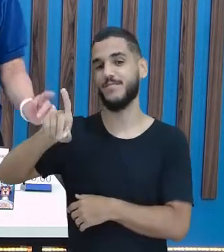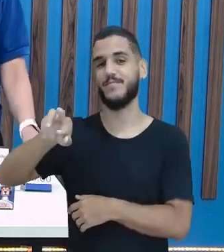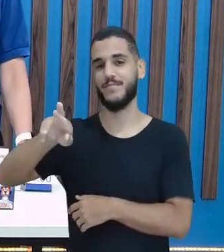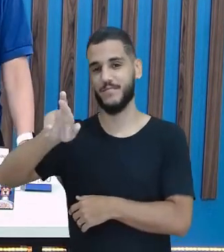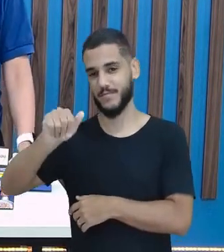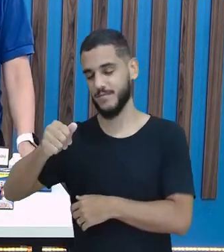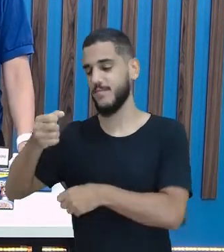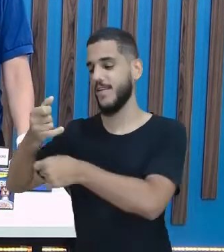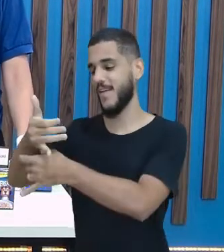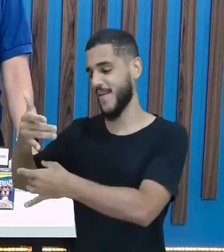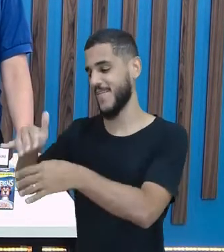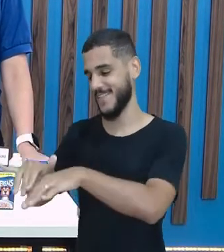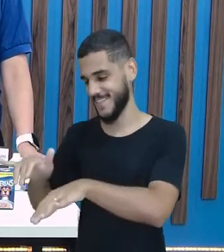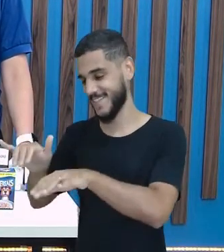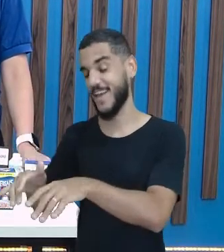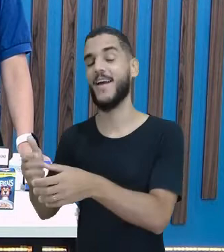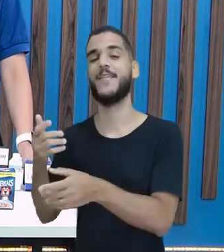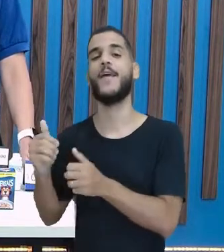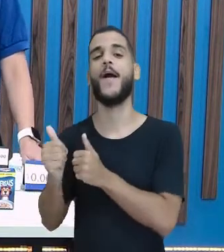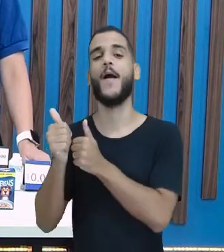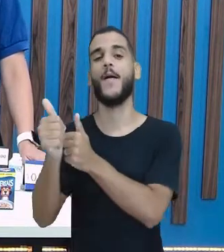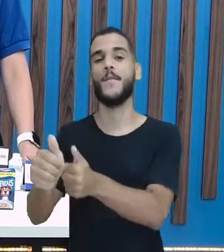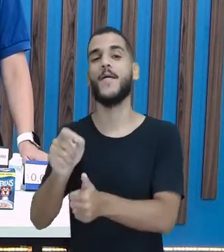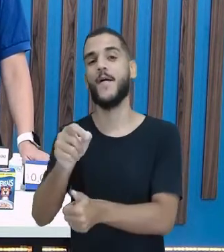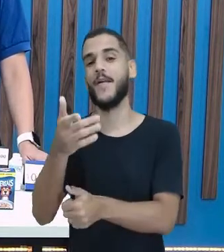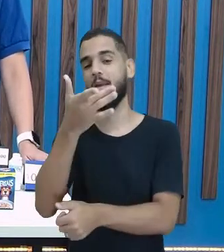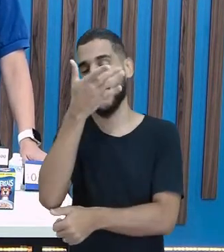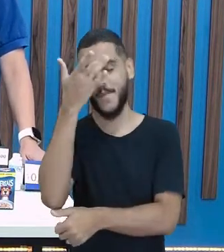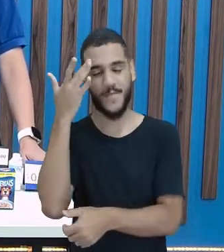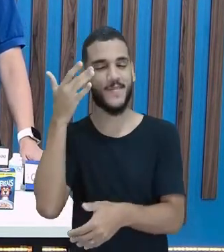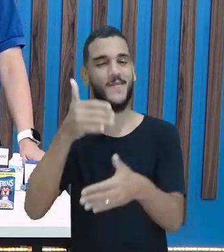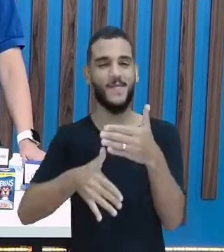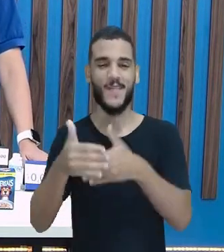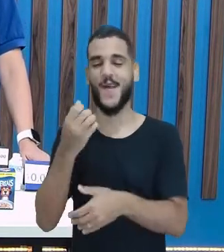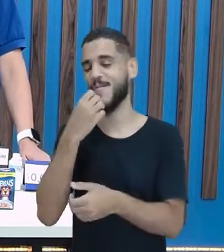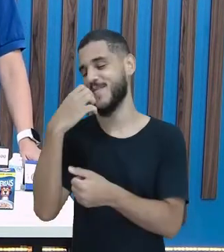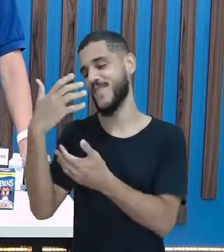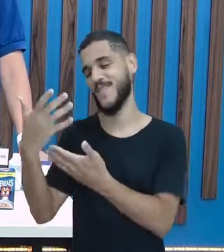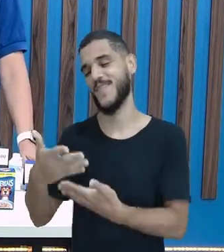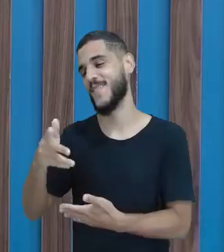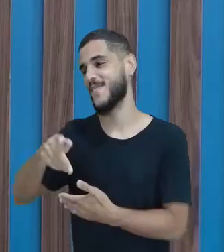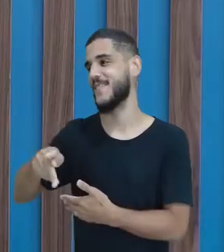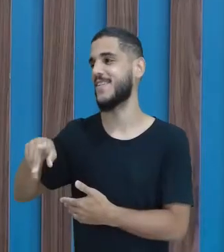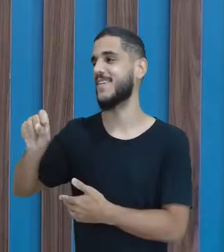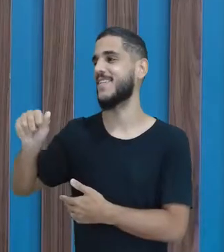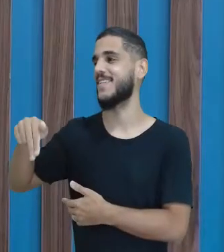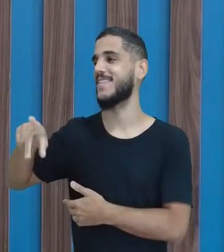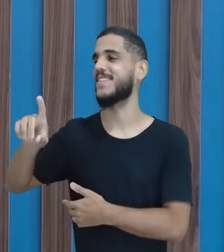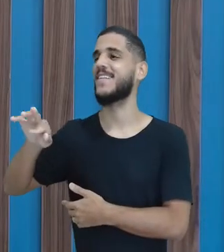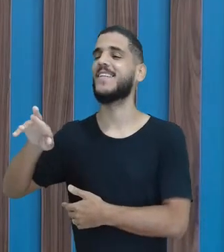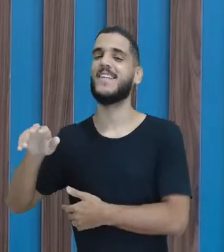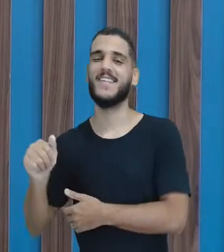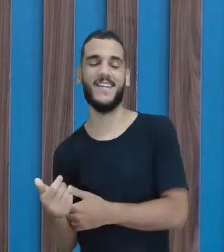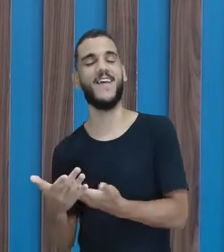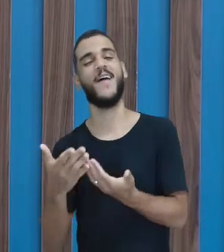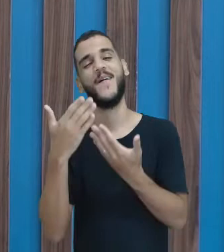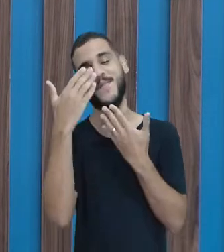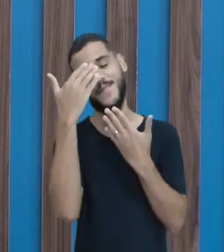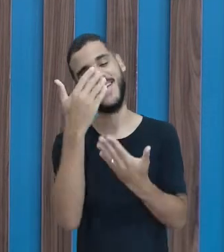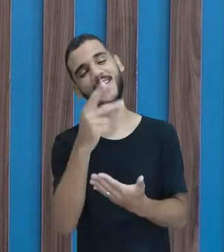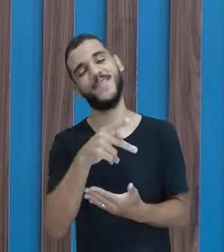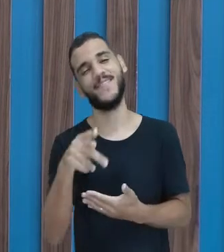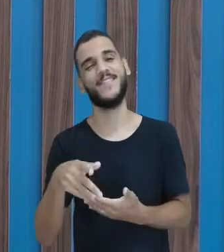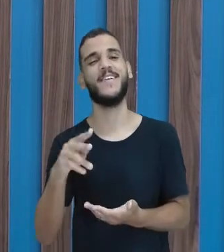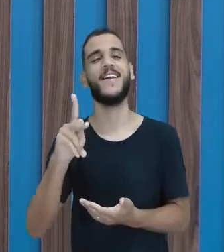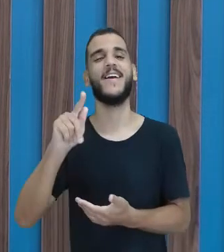chat para acompanhar a nossa turminha. Seja bem-vinda, professora Sandra. Obrigada, professora Kátia. Para